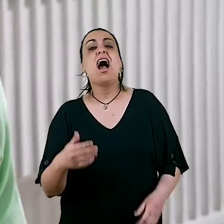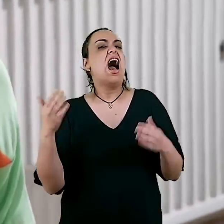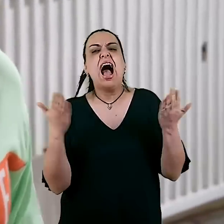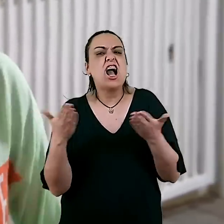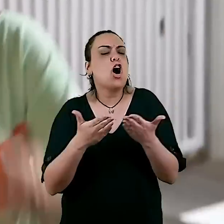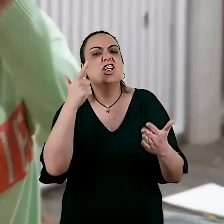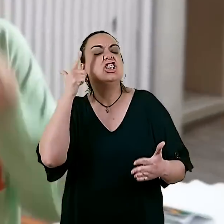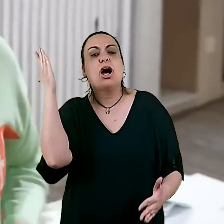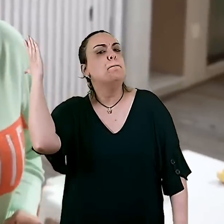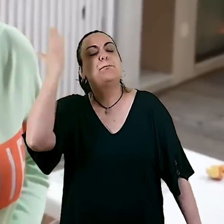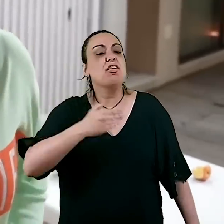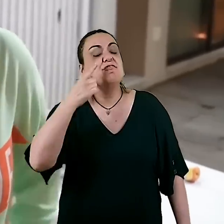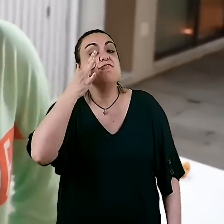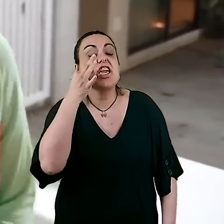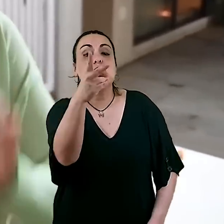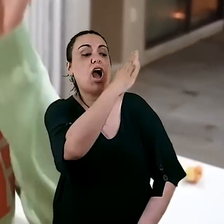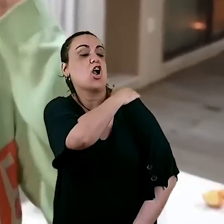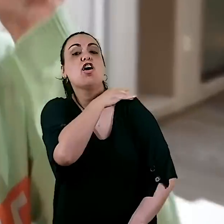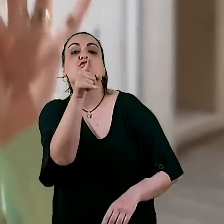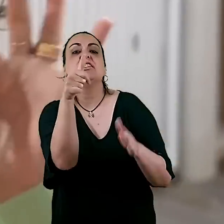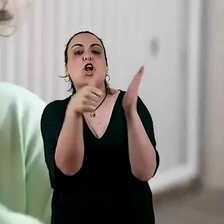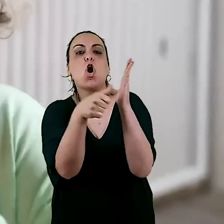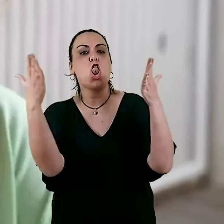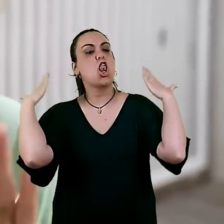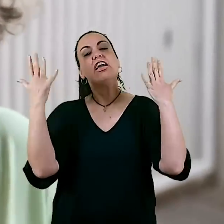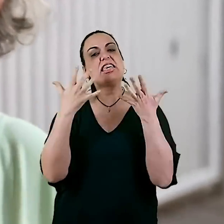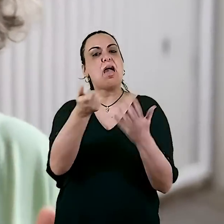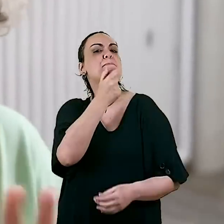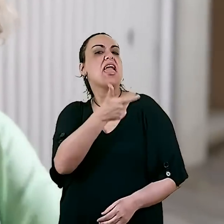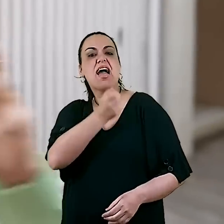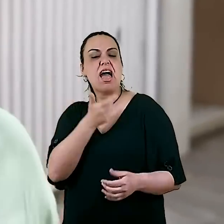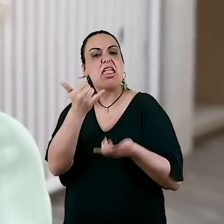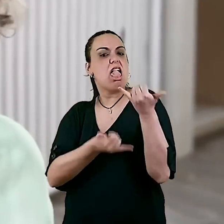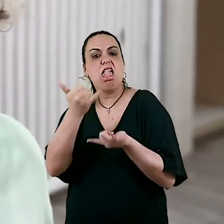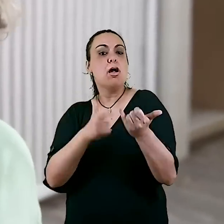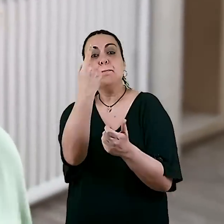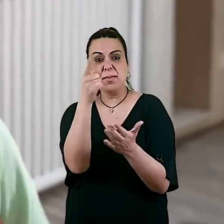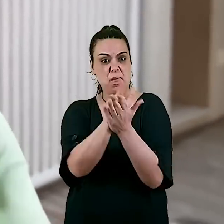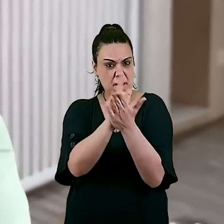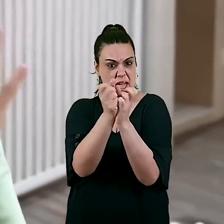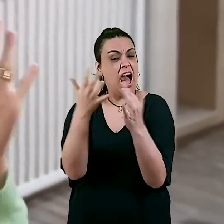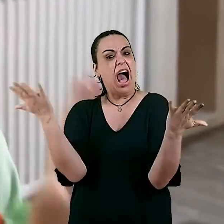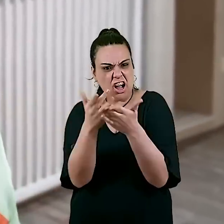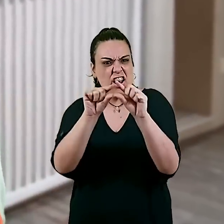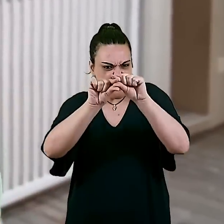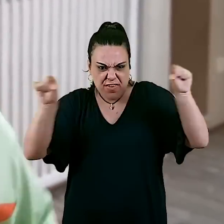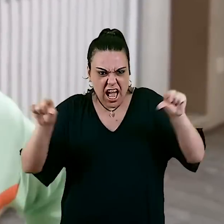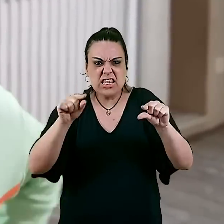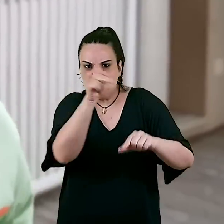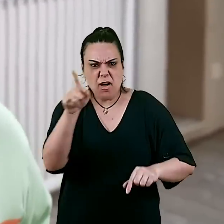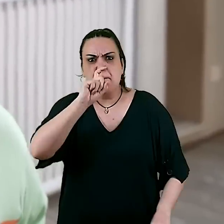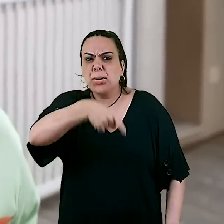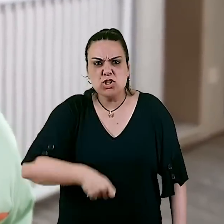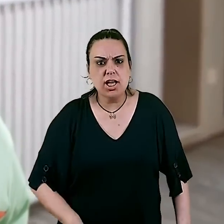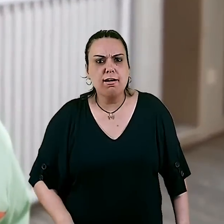Como negar, Vitor? Está nas suas costas e foi você que colou pra ser o engraçadinho. Primeira bolinha de papel e agora a frasezinha da professora